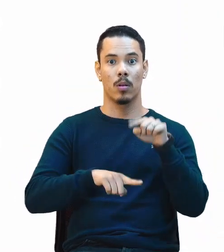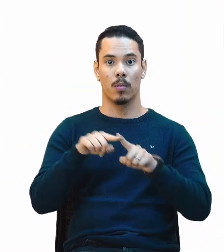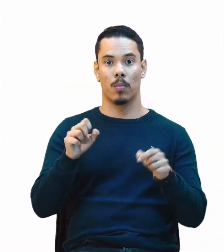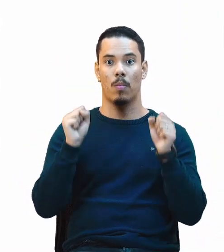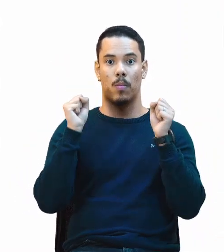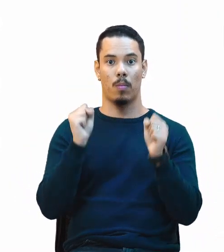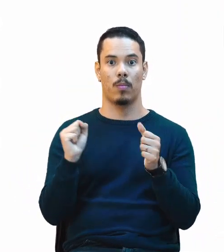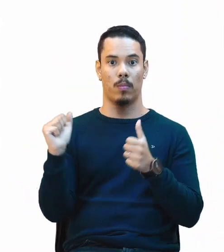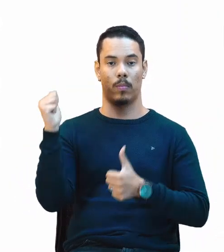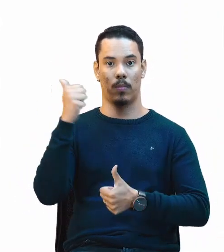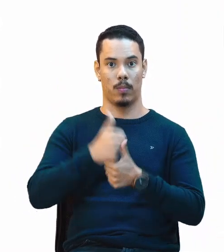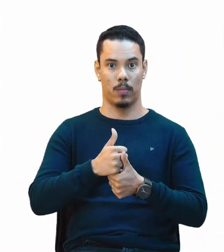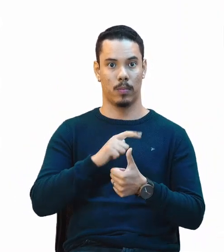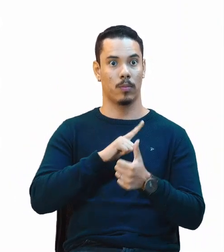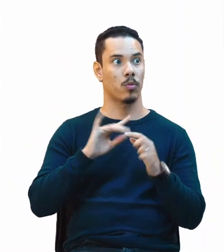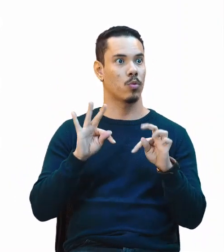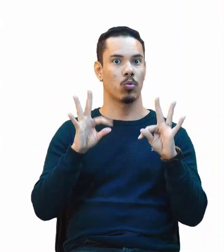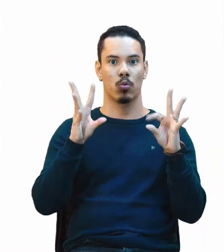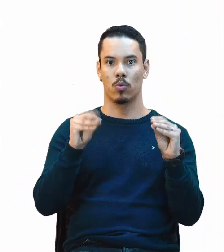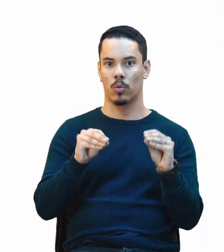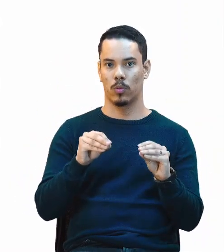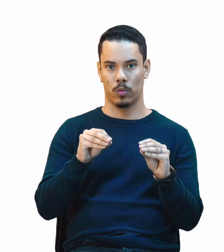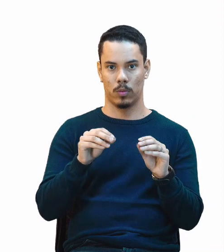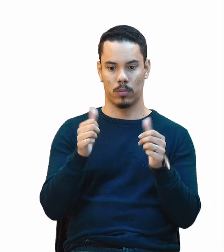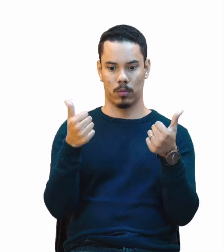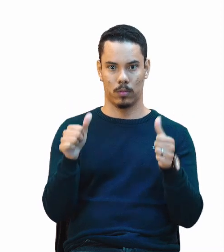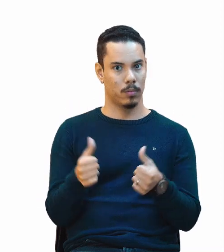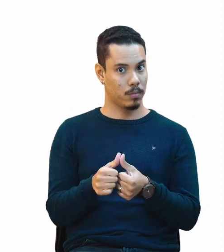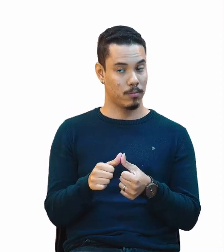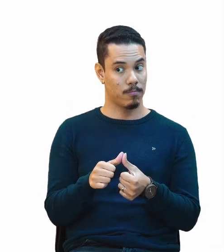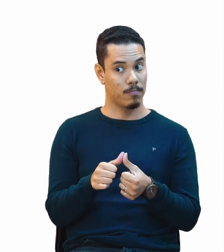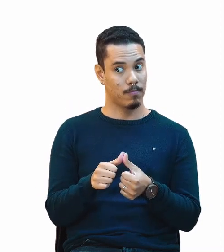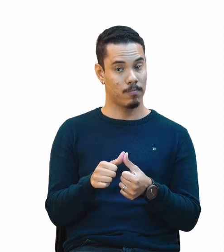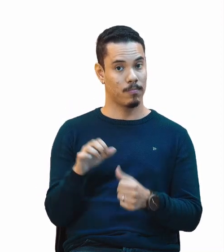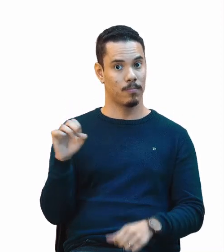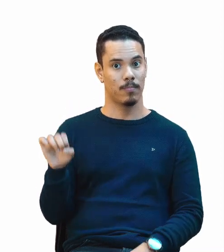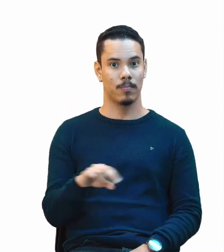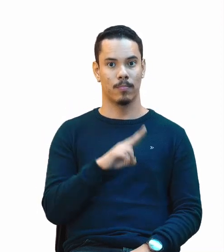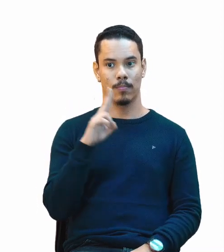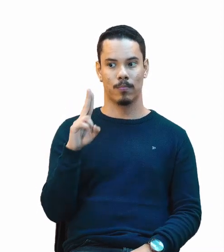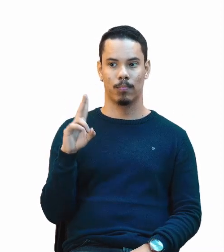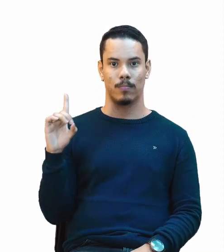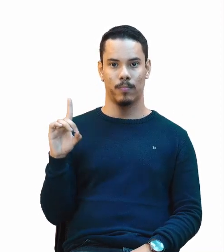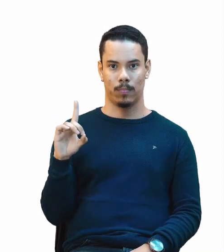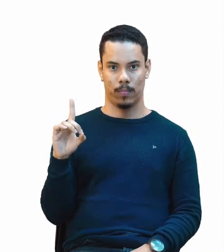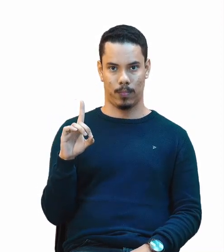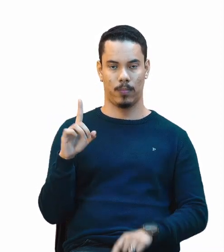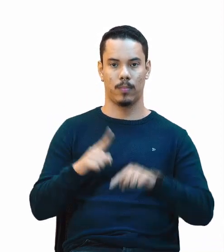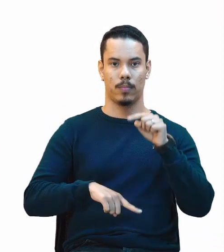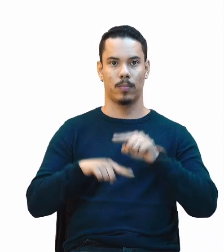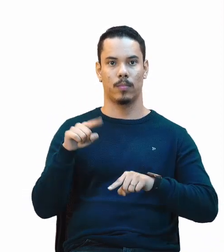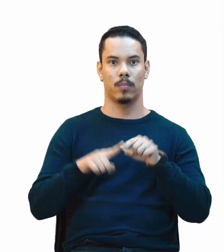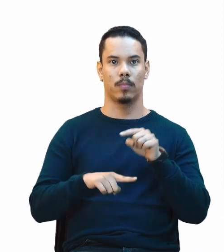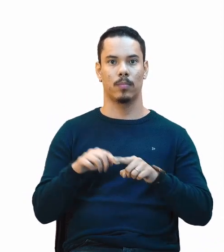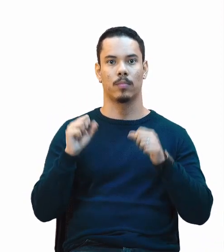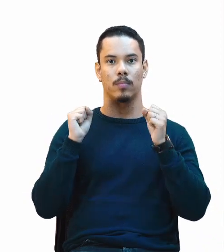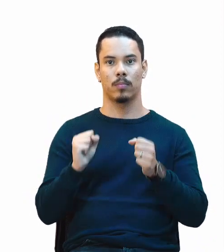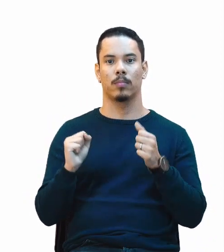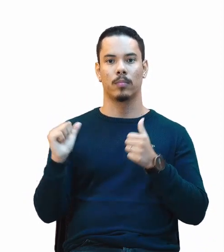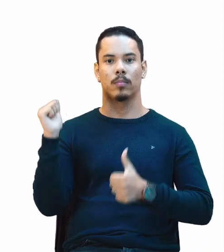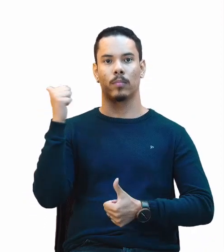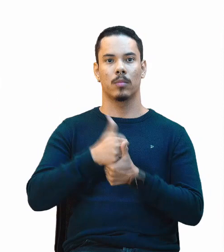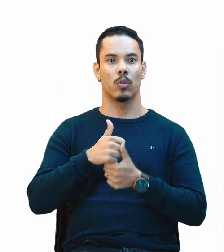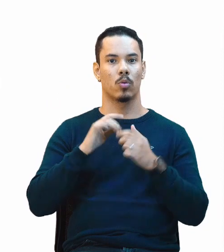deu origem a todos os deuses? Será, gente? Ou D, é o elemento substancial que deu origem a todos os